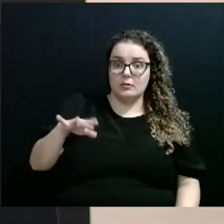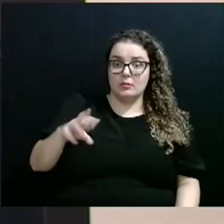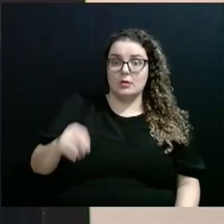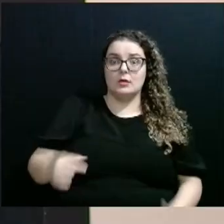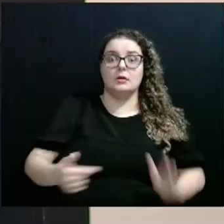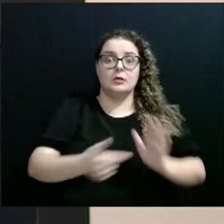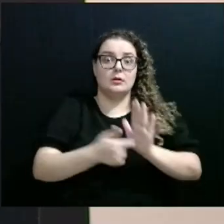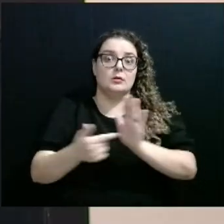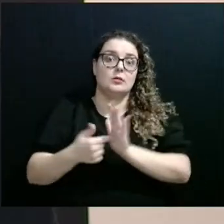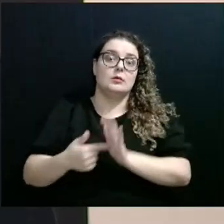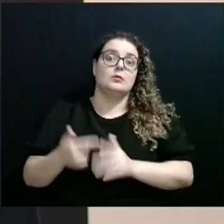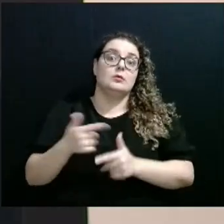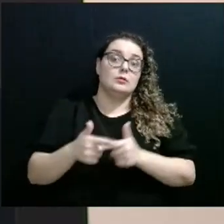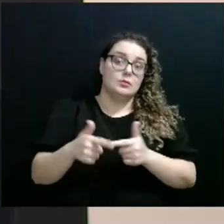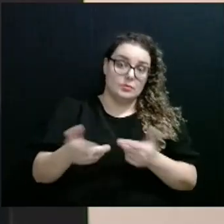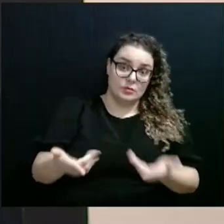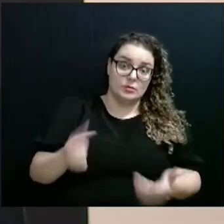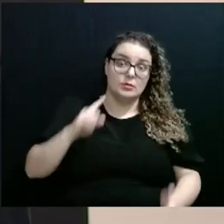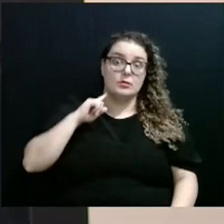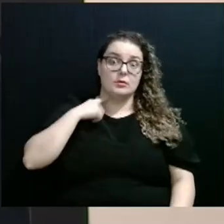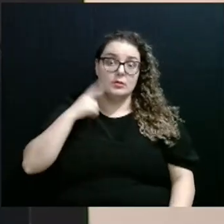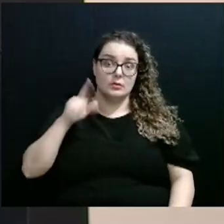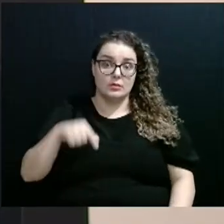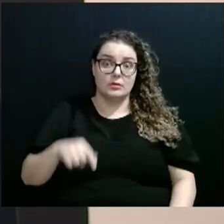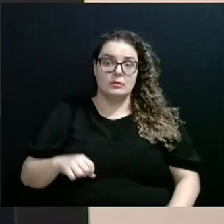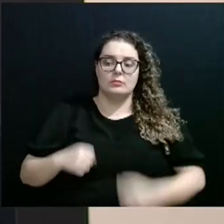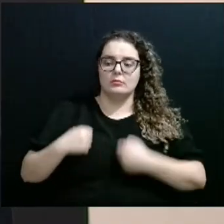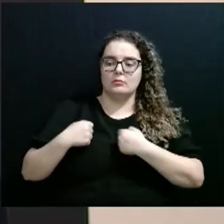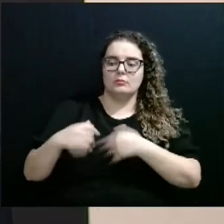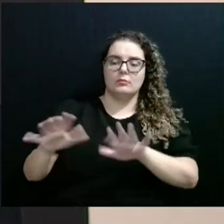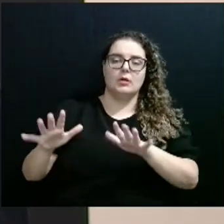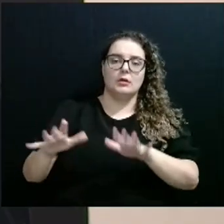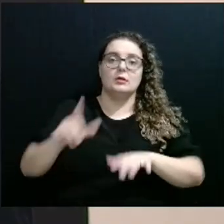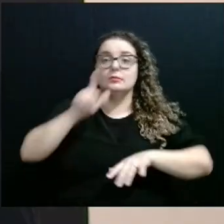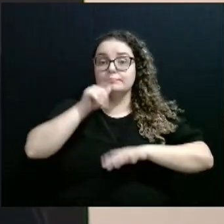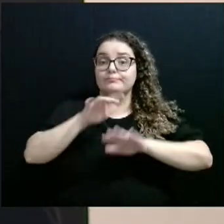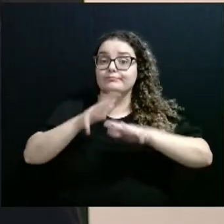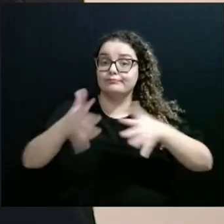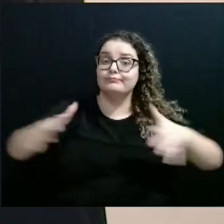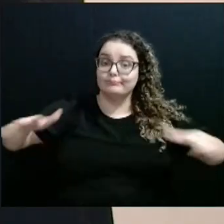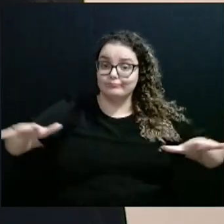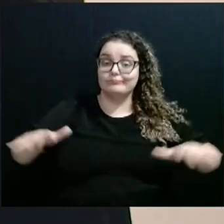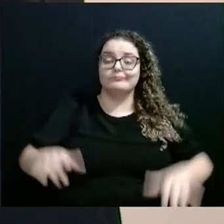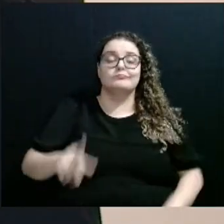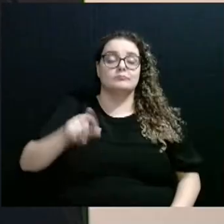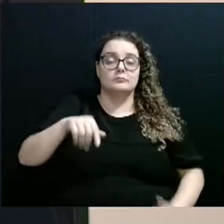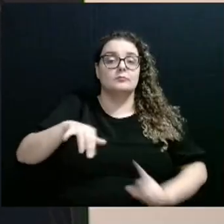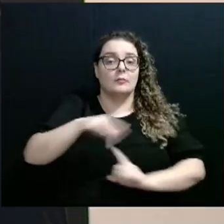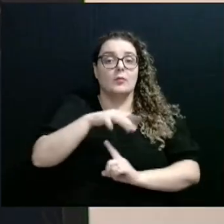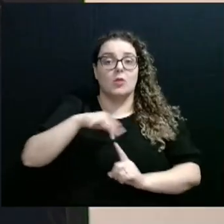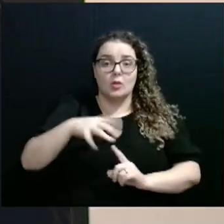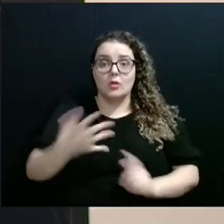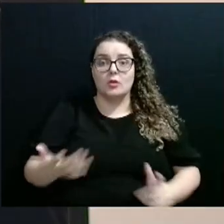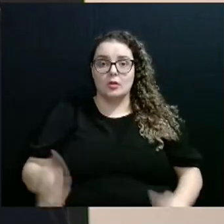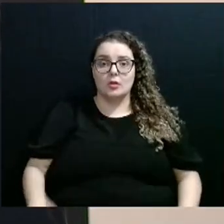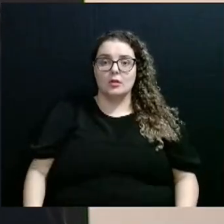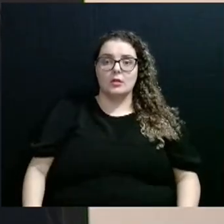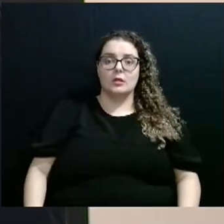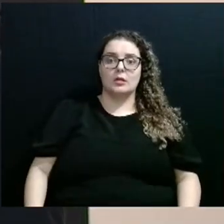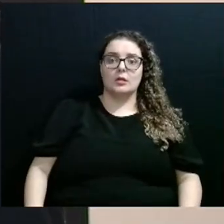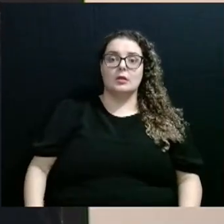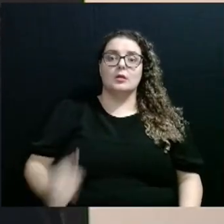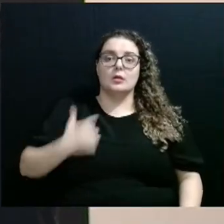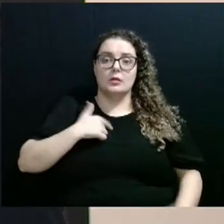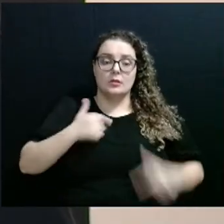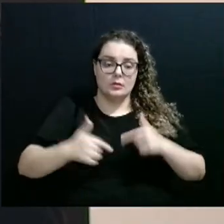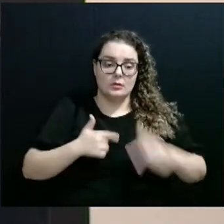essa problemática do lixo que é despejado nos oceanos, que é despejado no meio ambiente, né. Então a gente trabalha essa